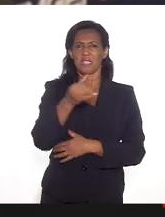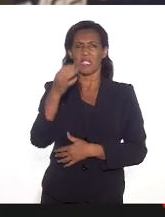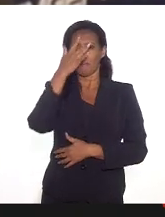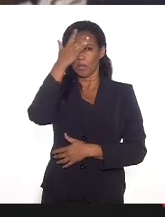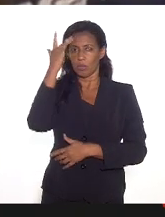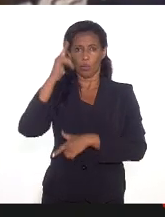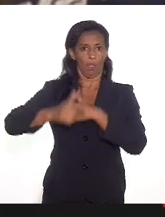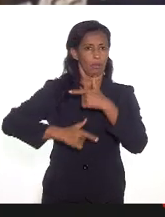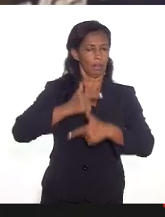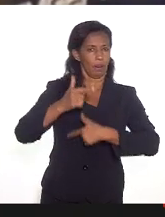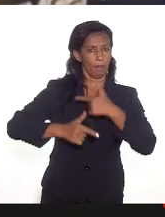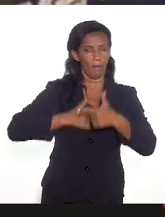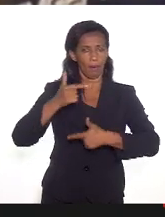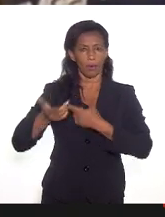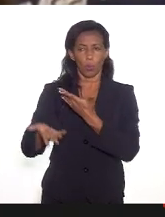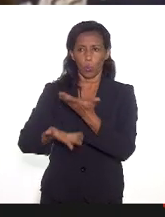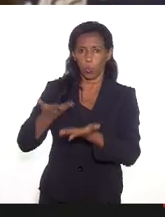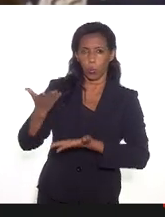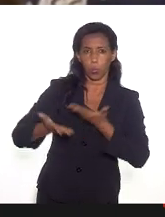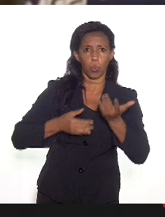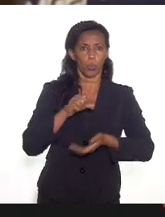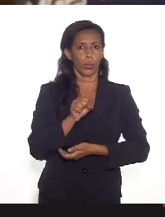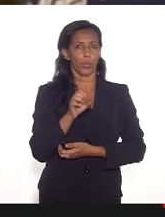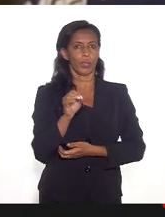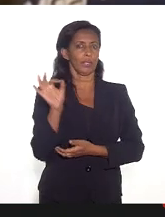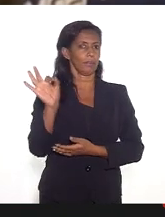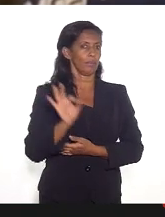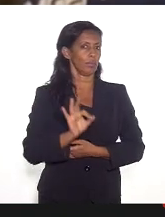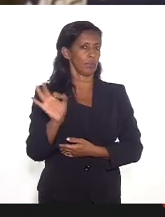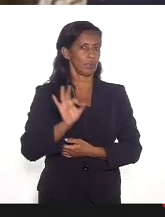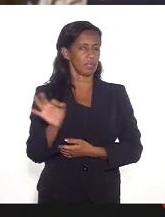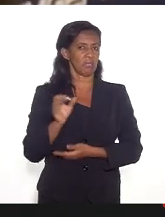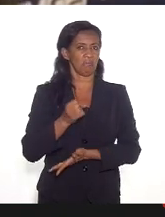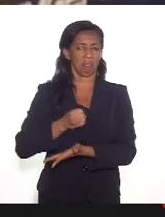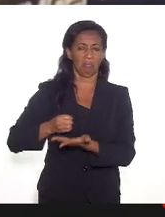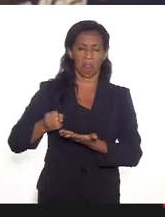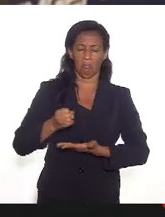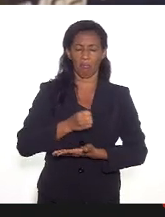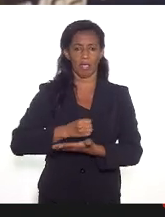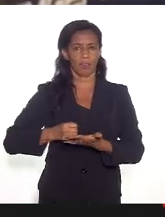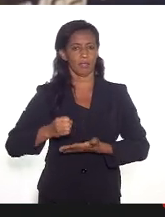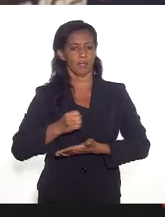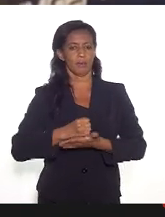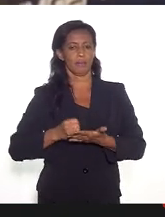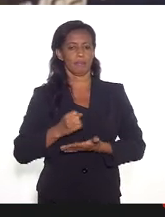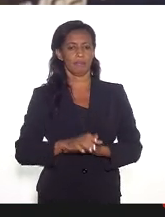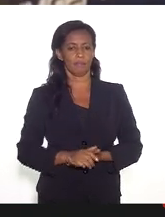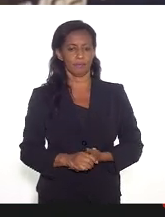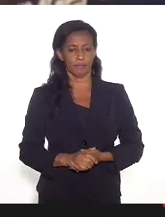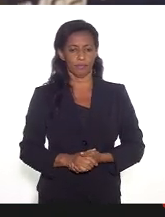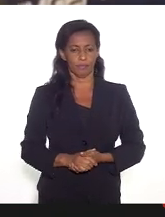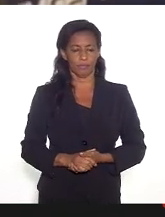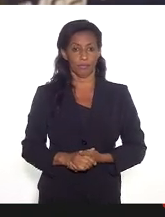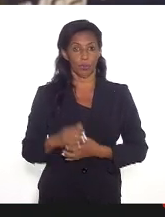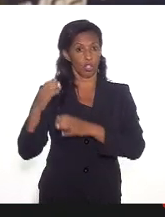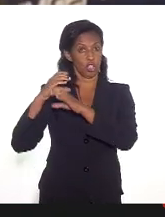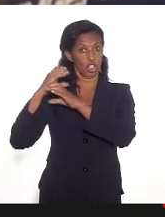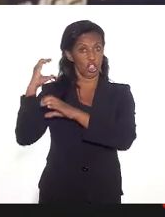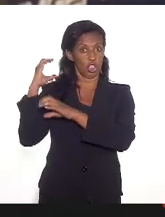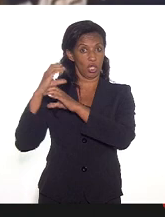à Tamandaré e 80% basicamente de